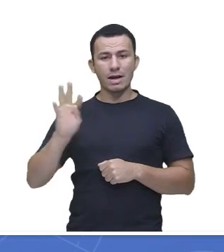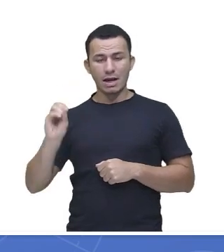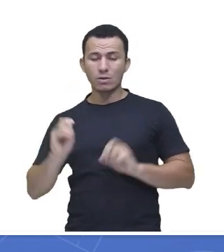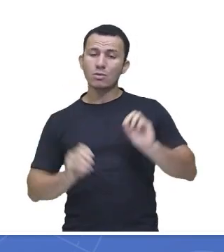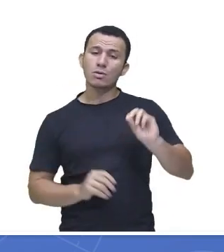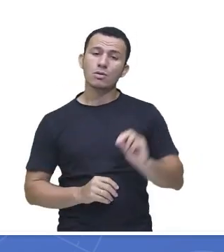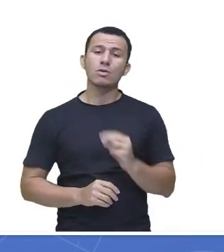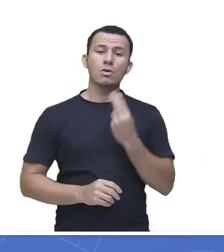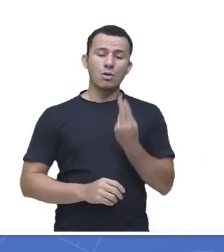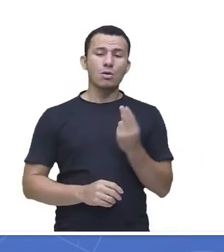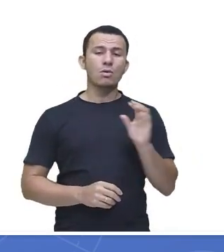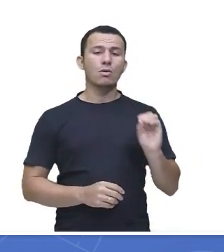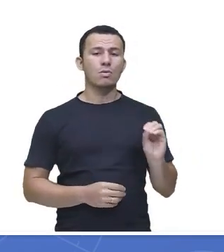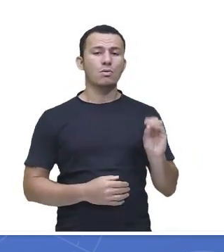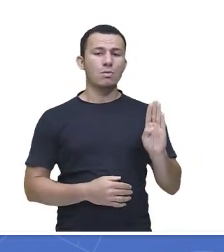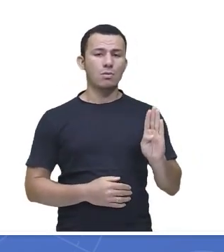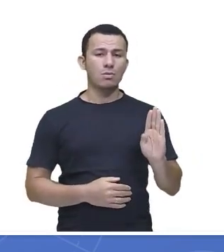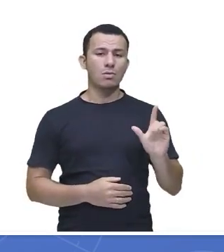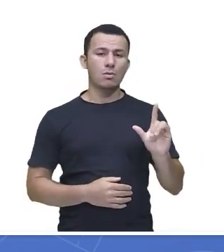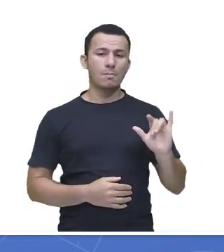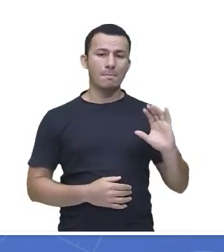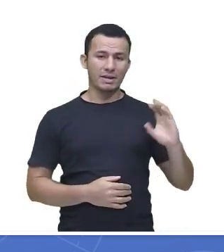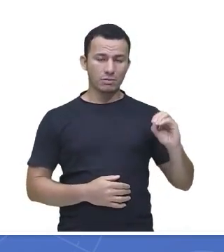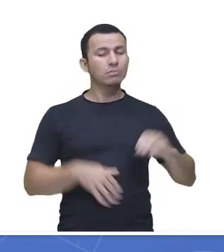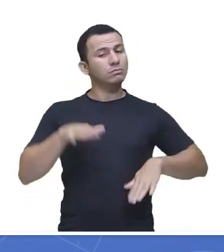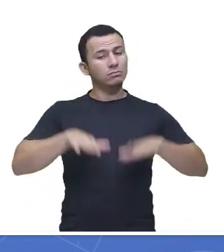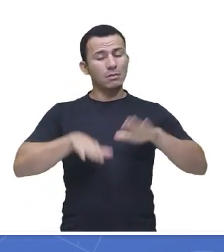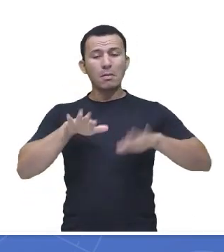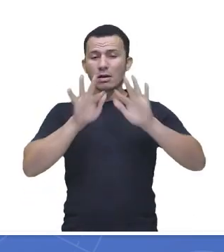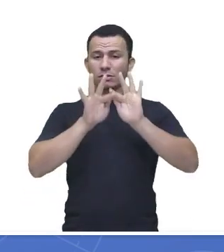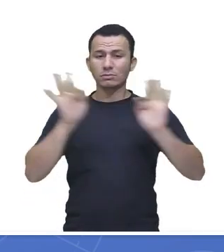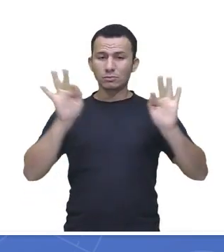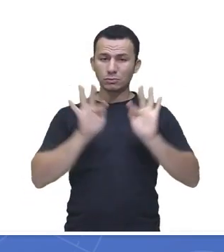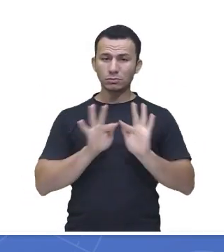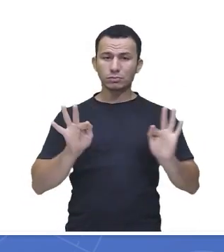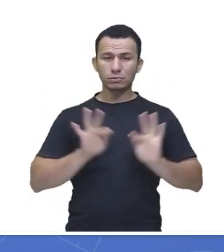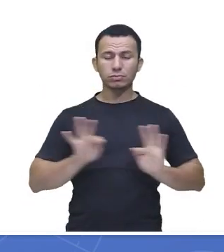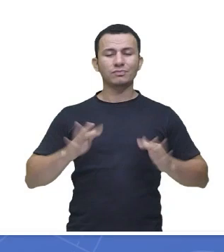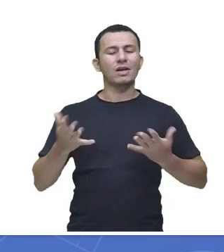de acordo com cada situação, tá bom? Então vamos acompanhar